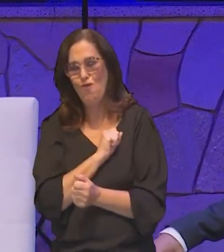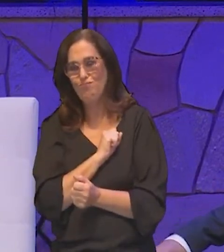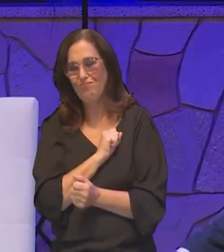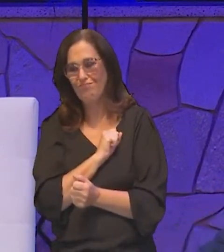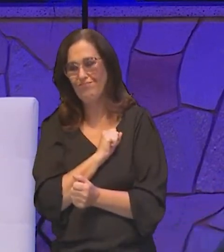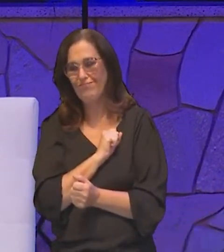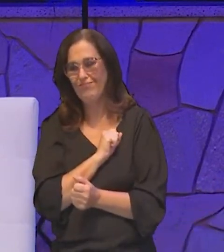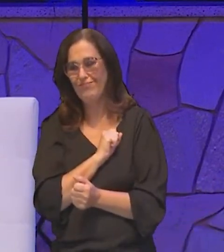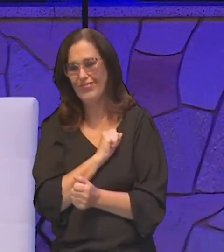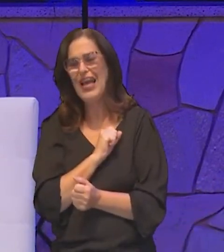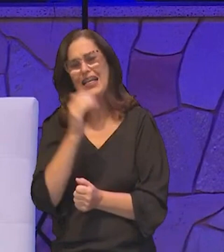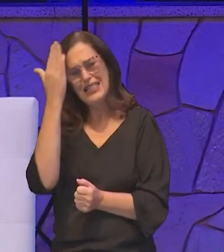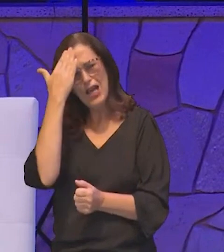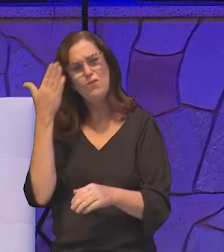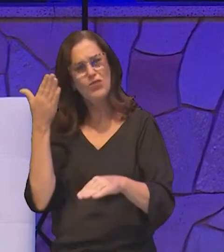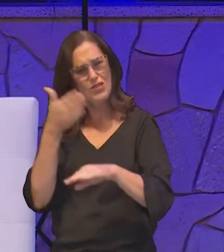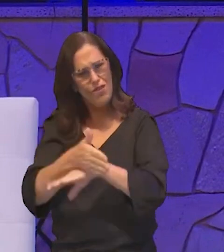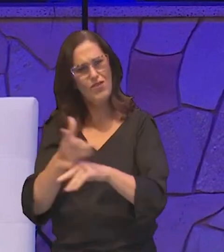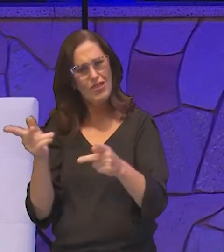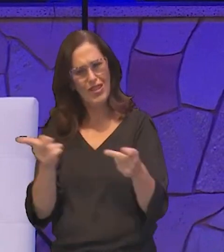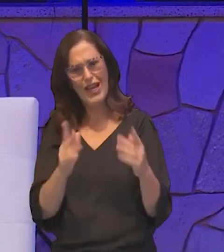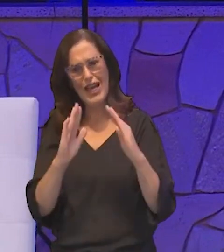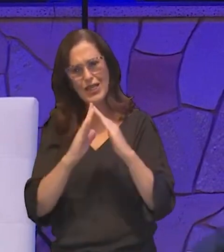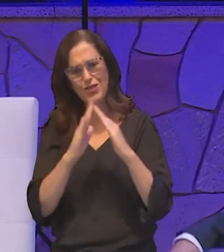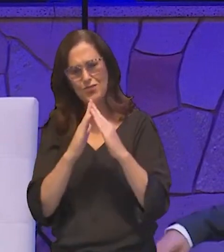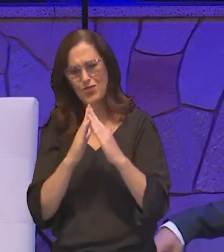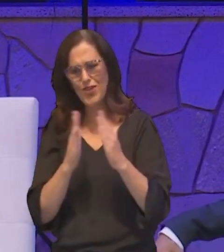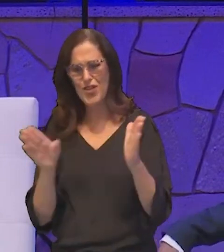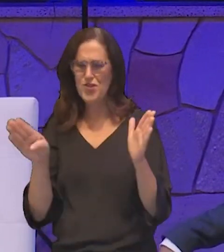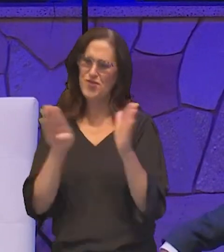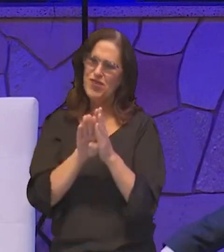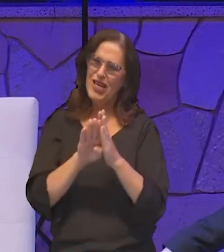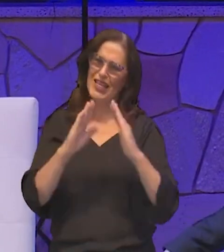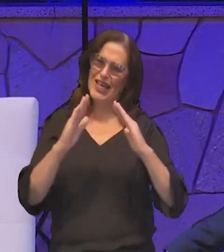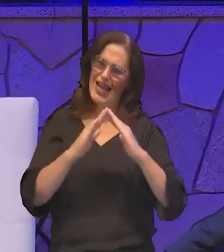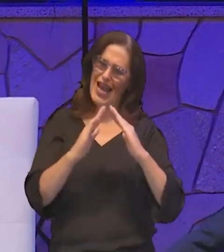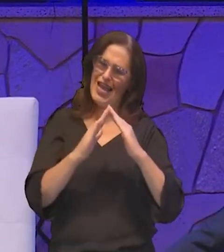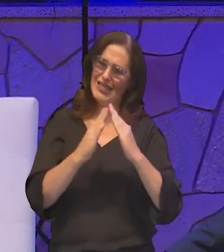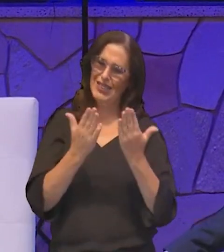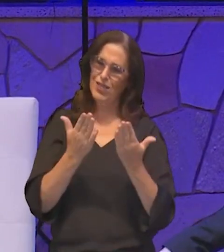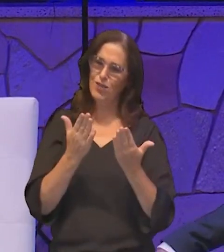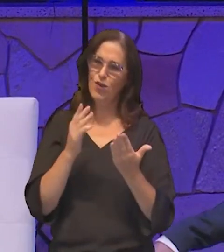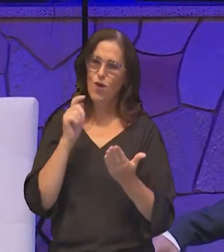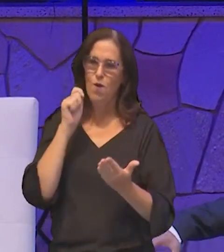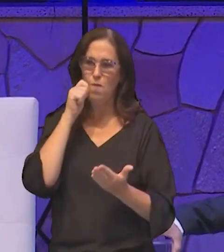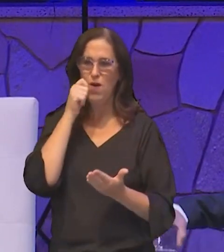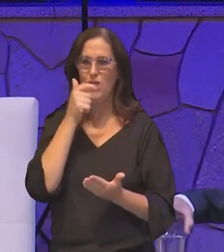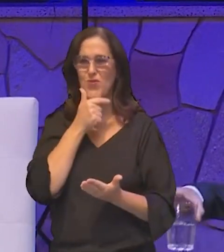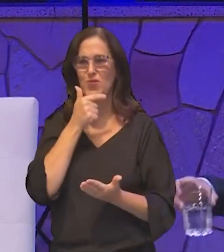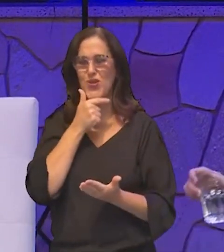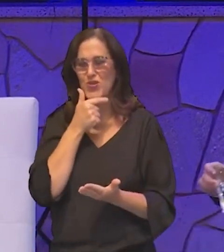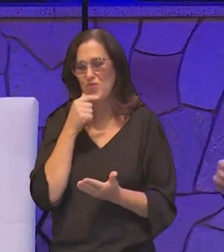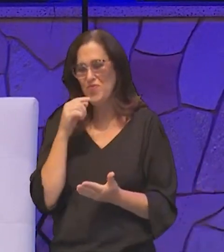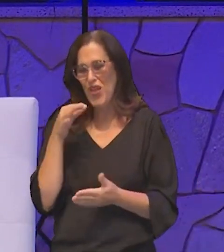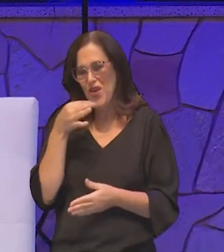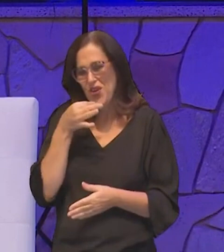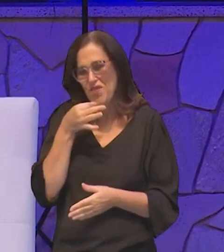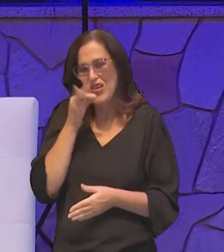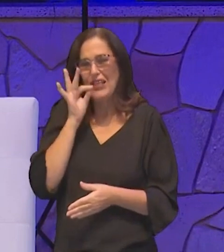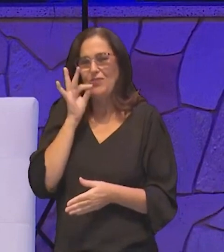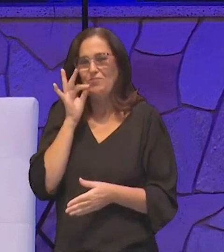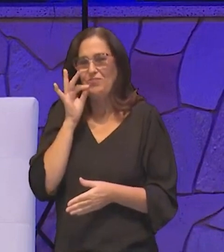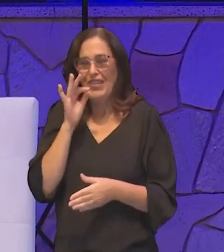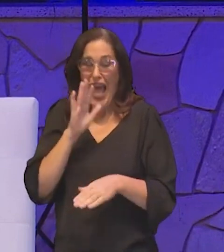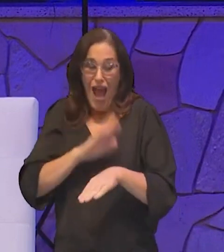você visita a casa de alguém e aí você chega na casa dessa pessoa, tem um pão de queijo fresquinho, um cafezinho feito assim